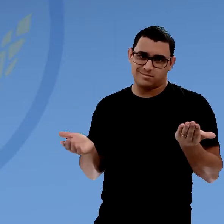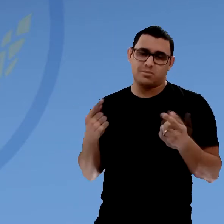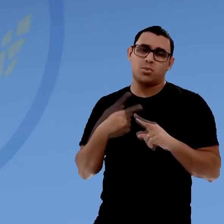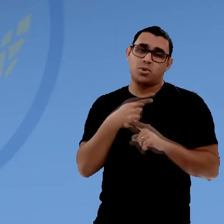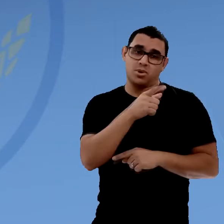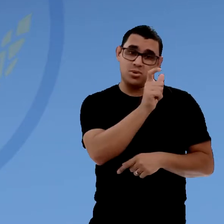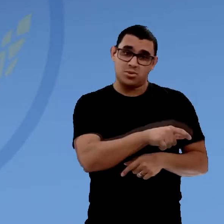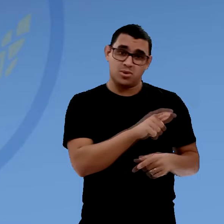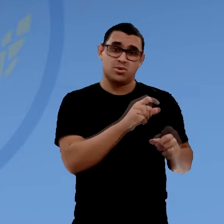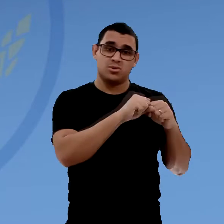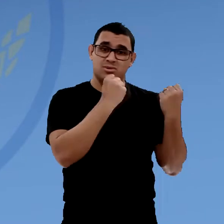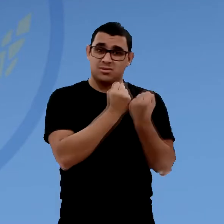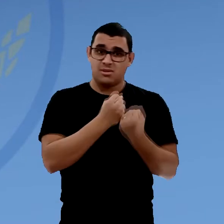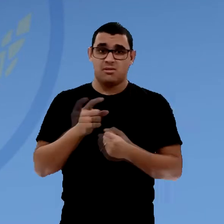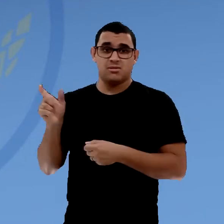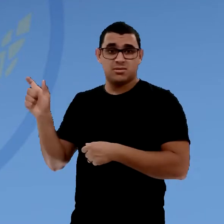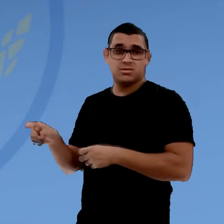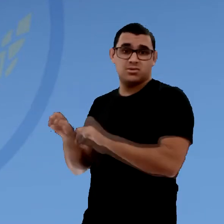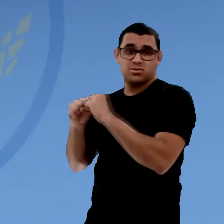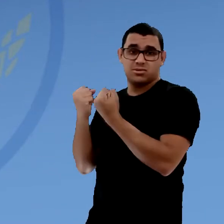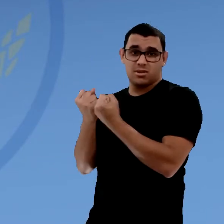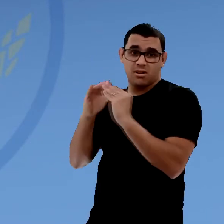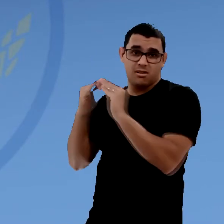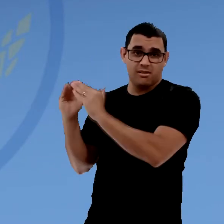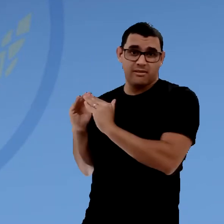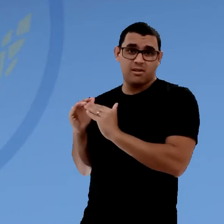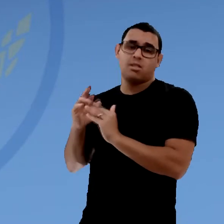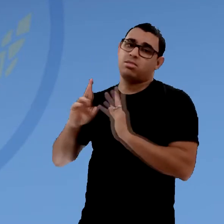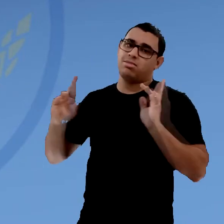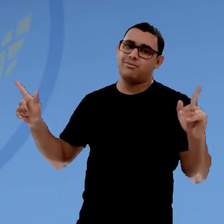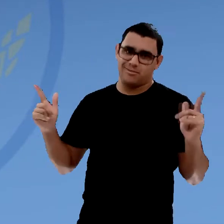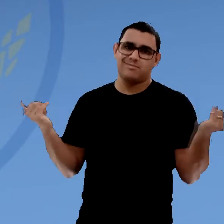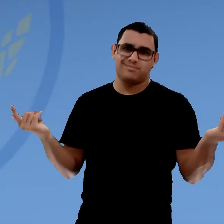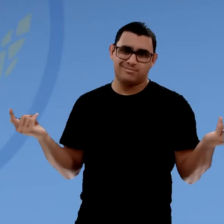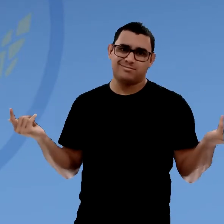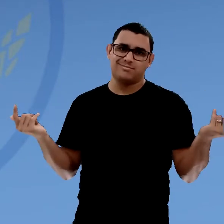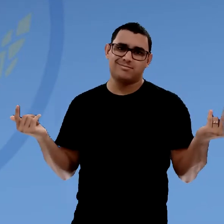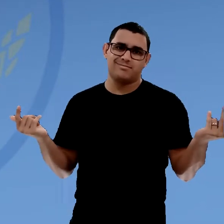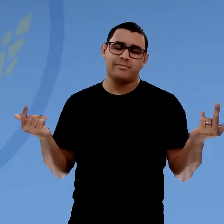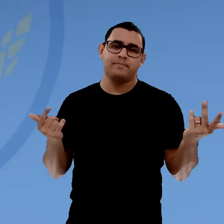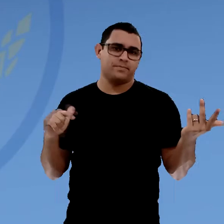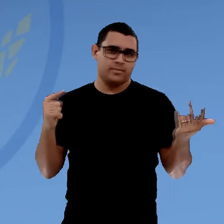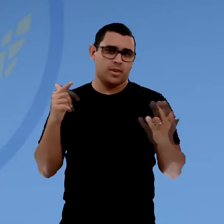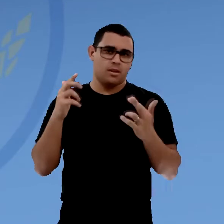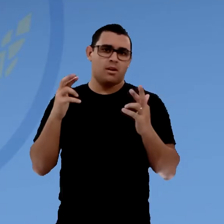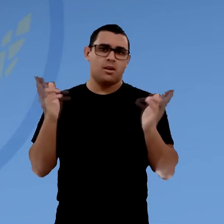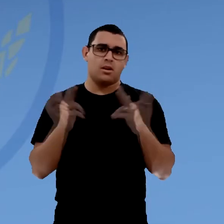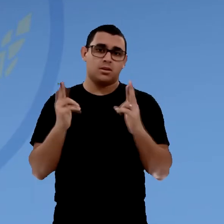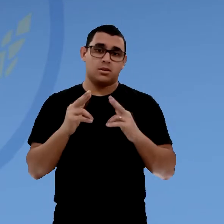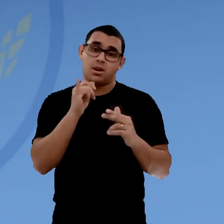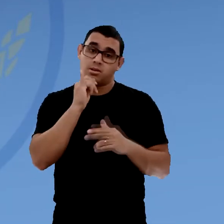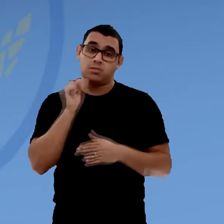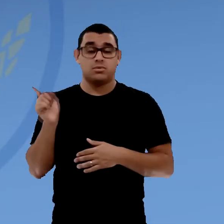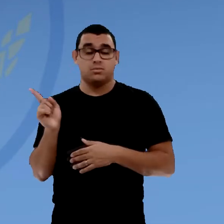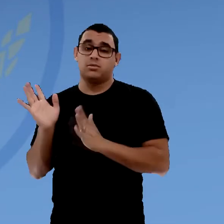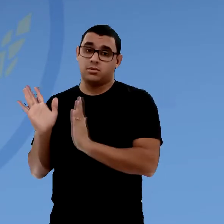a posição social de cada um é muito diferente. Então não há nenhuma relação, a não ser aquela que o